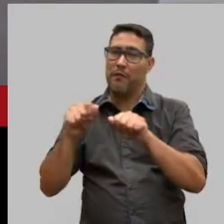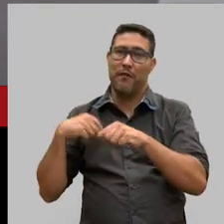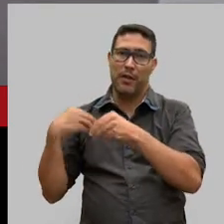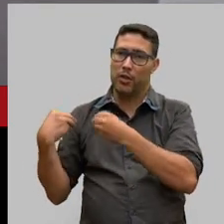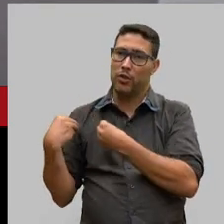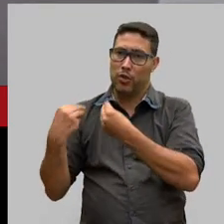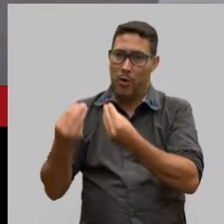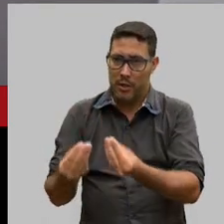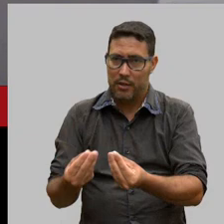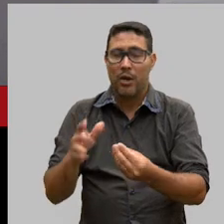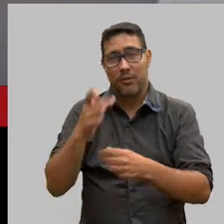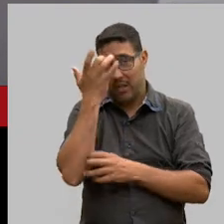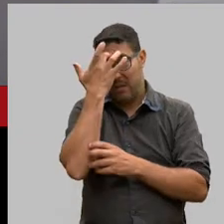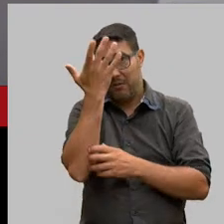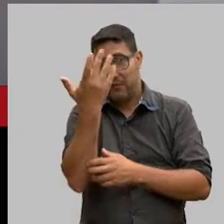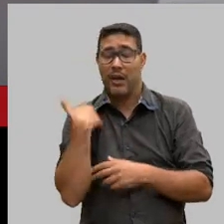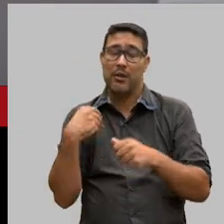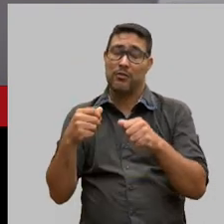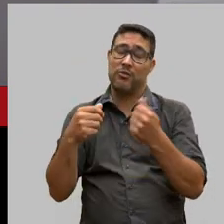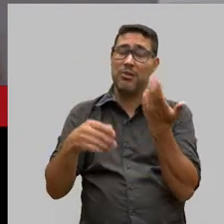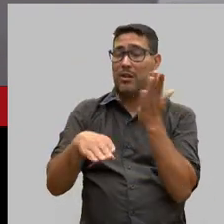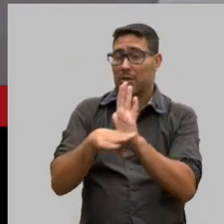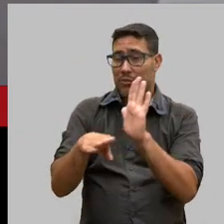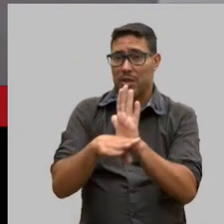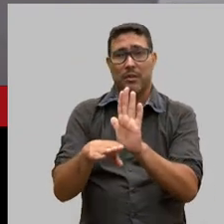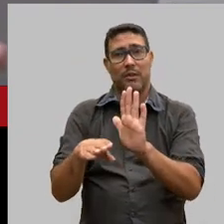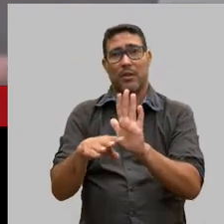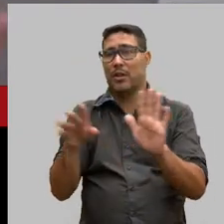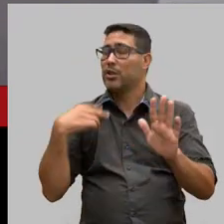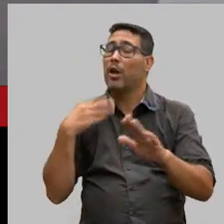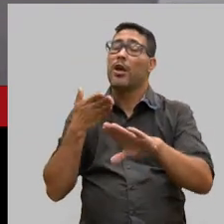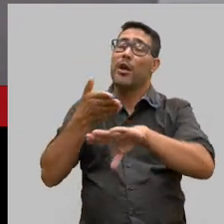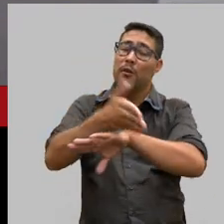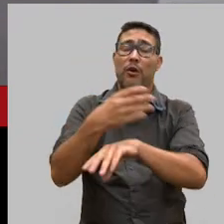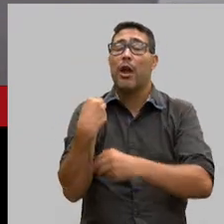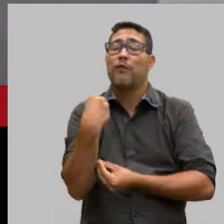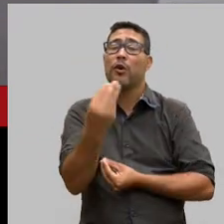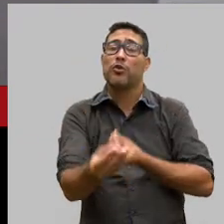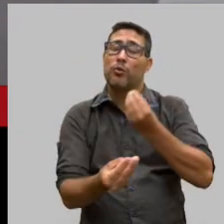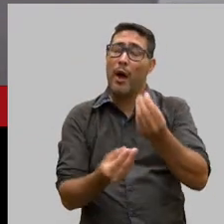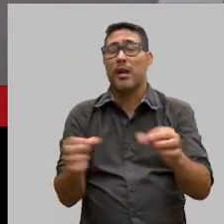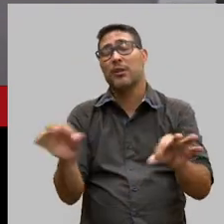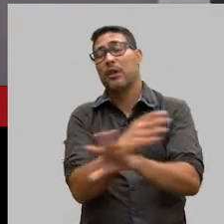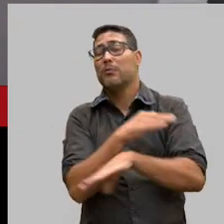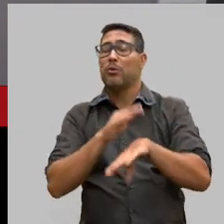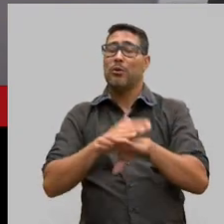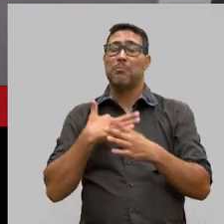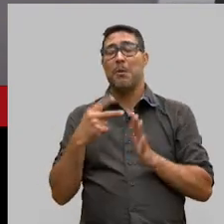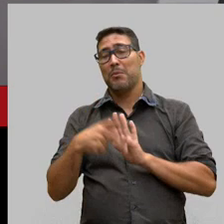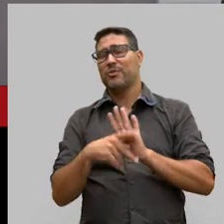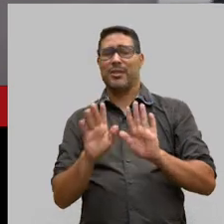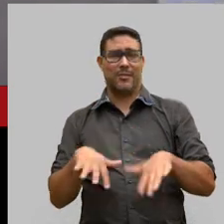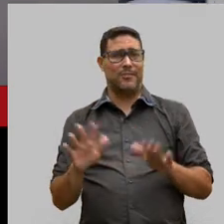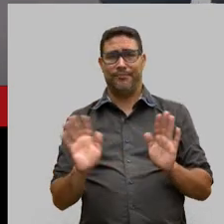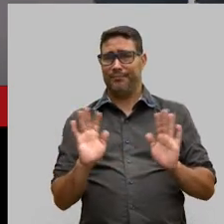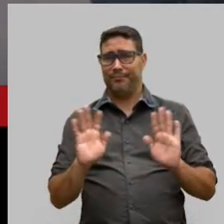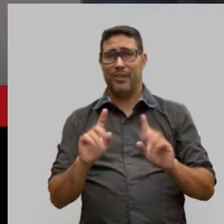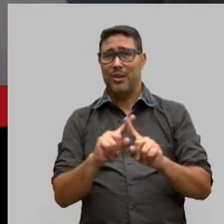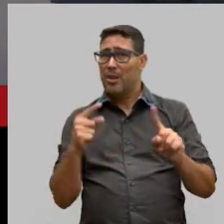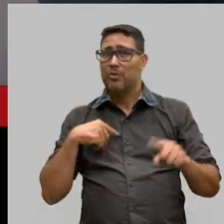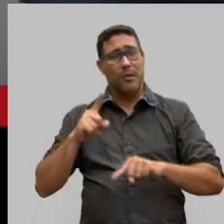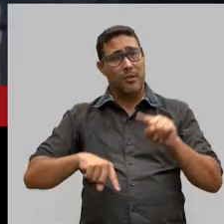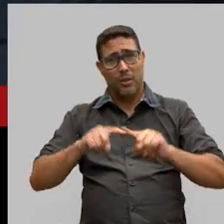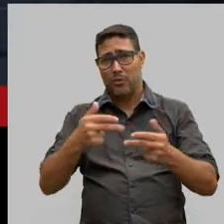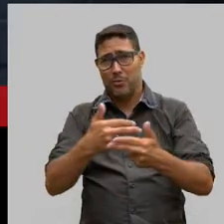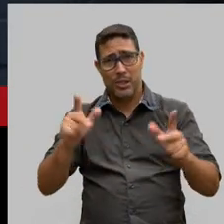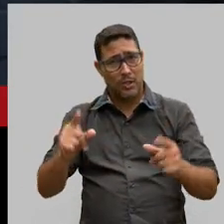muito fácil um projeto assistencialista de eu vou numa instituição voldo fiz o meu projeto então não são objetos não é